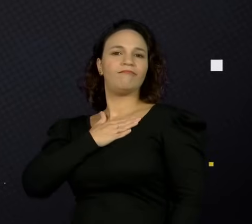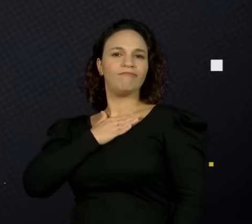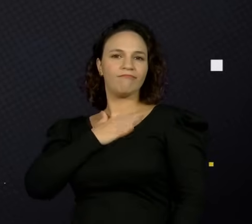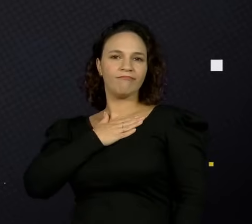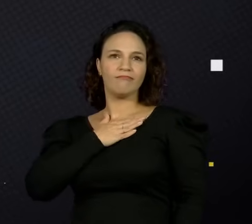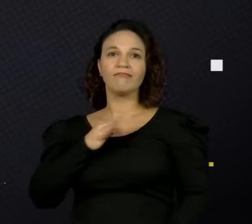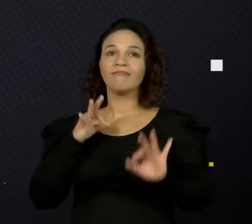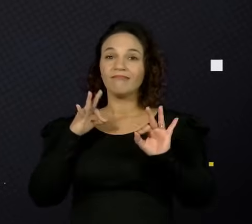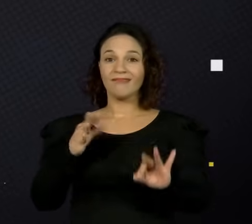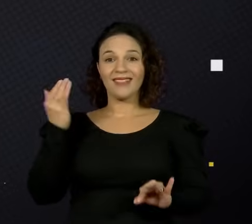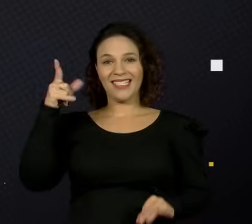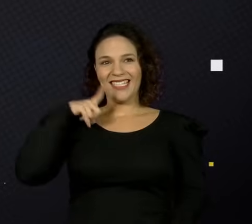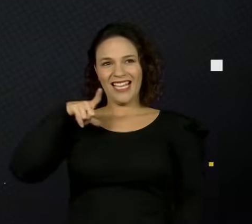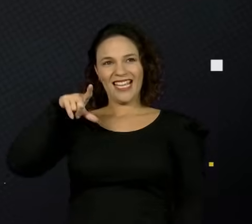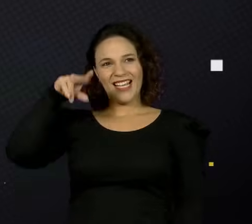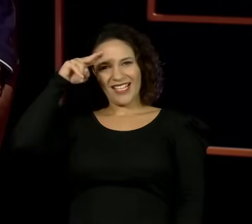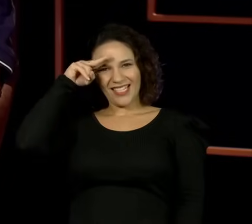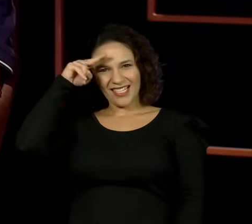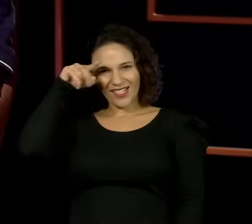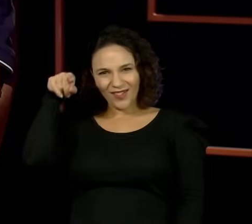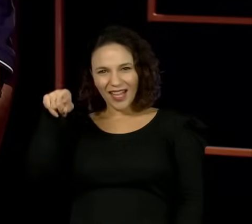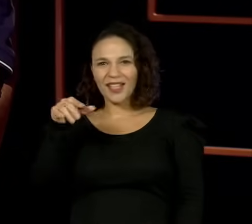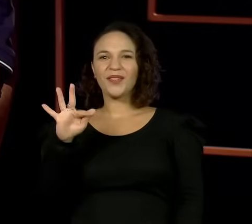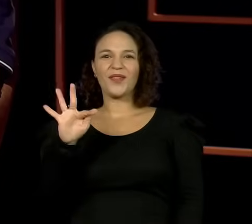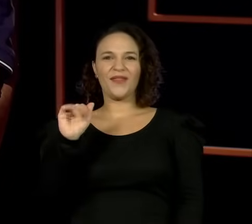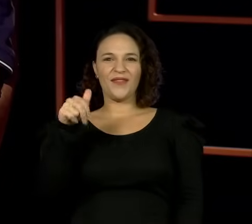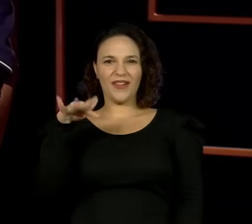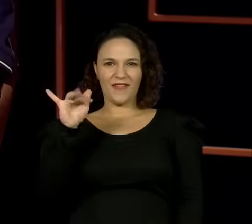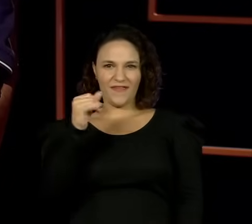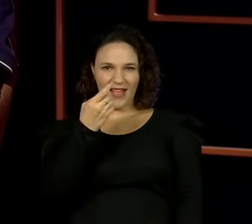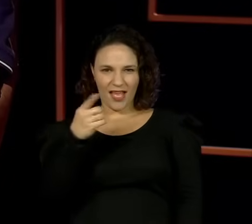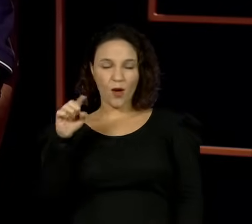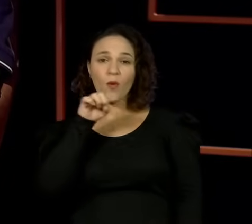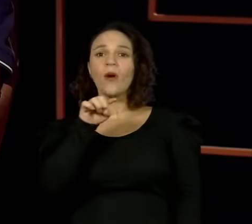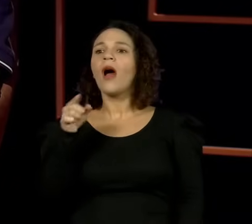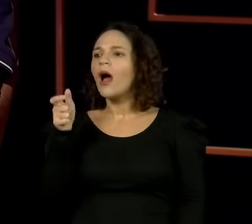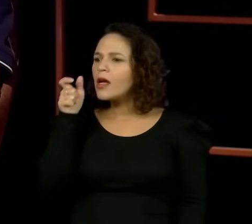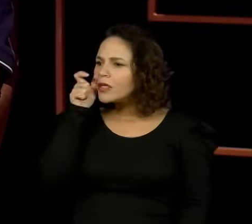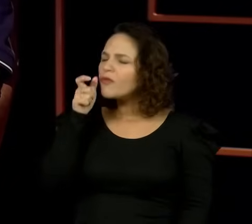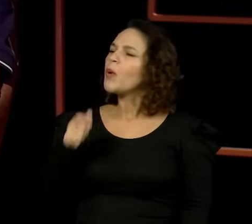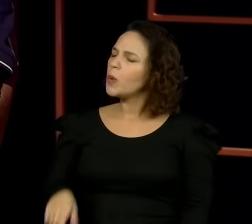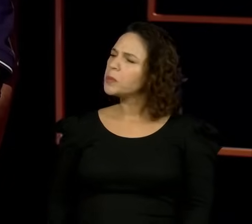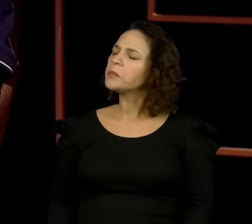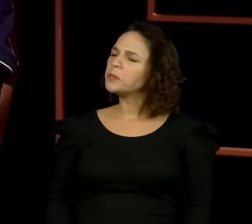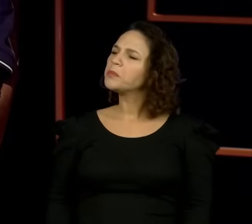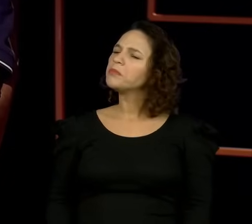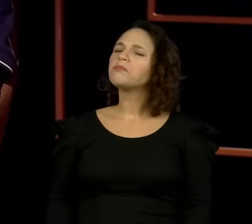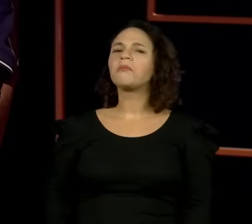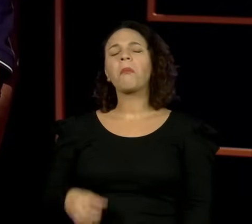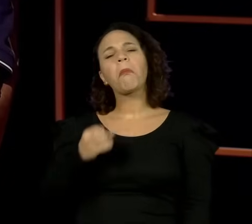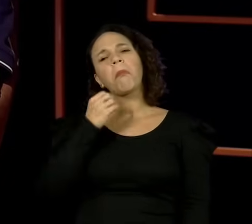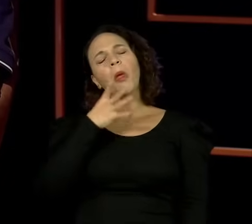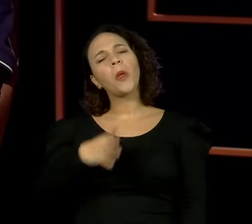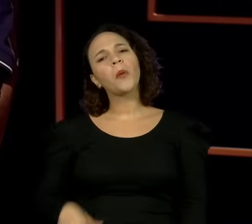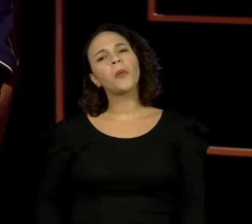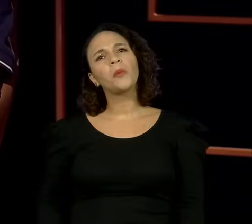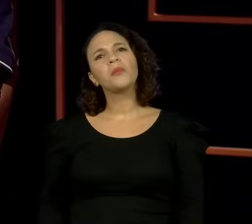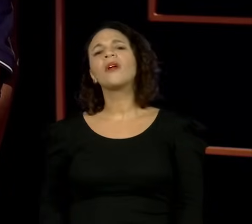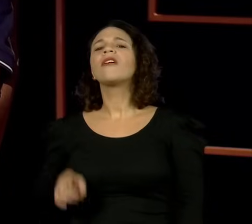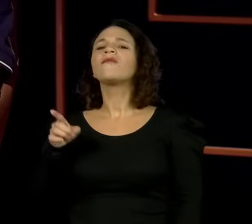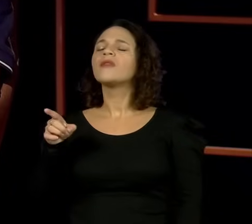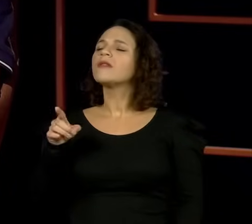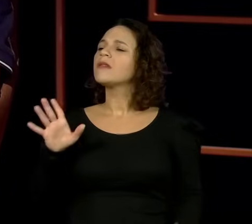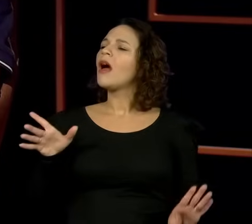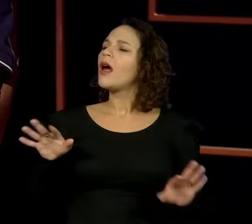peça O Soldado Fanfarrão, ele assistiu e falou, muito bem, Jaque, você é